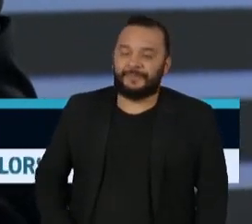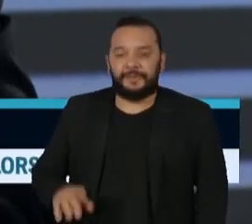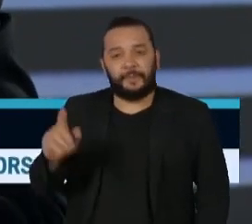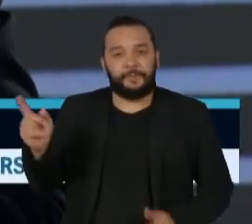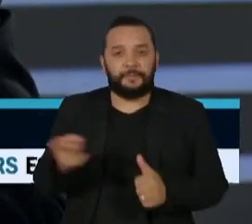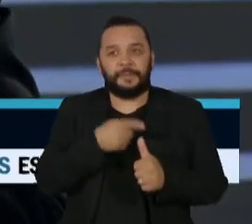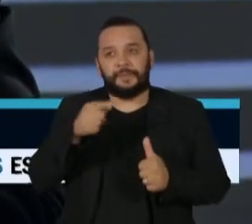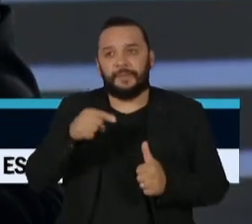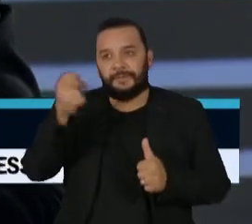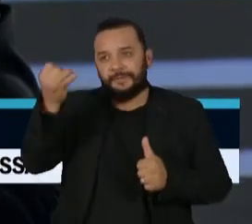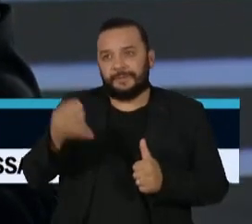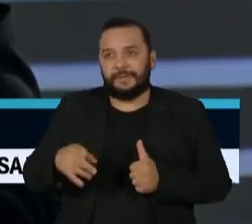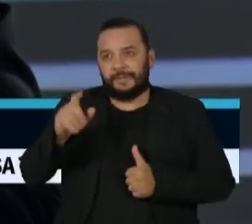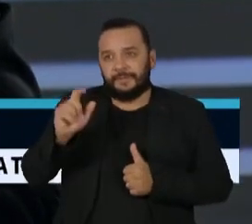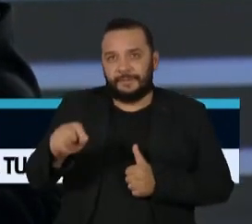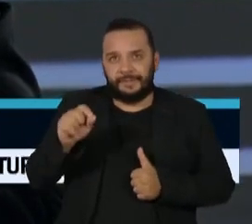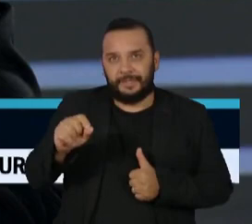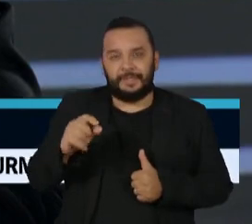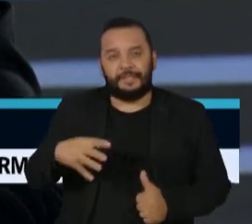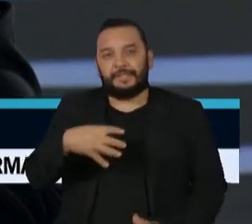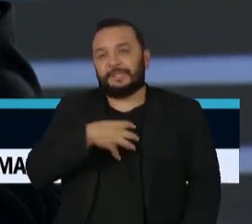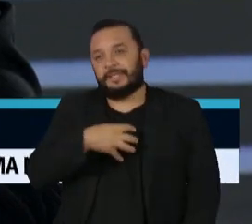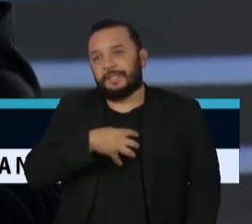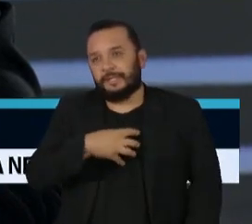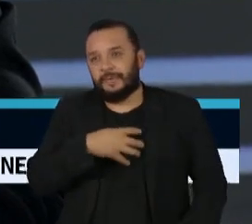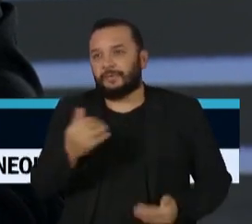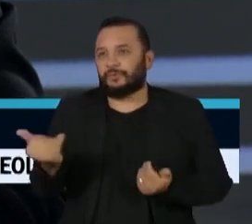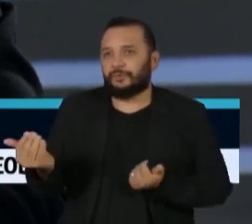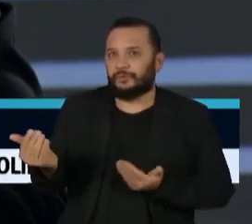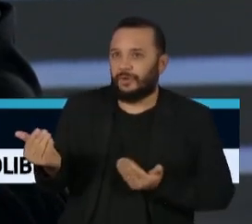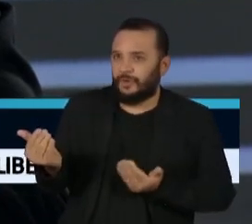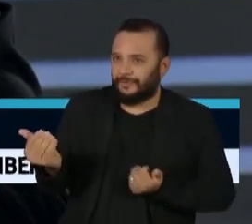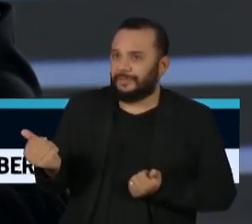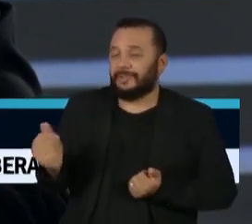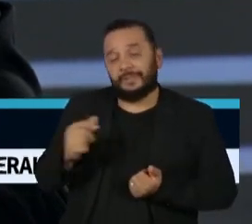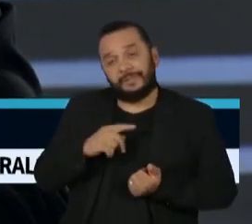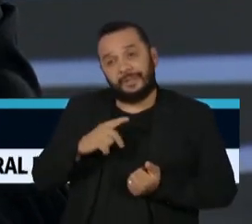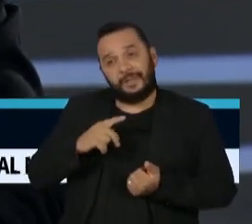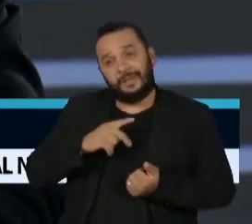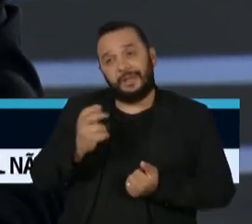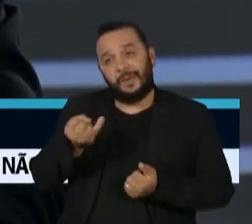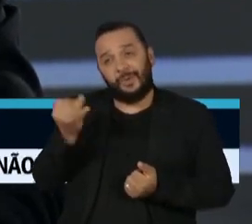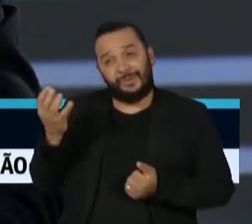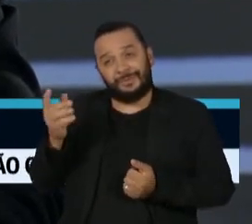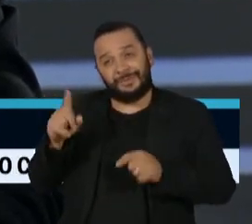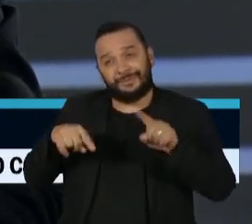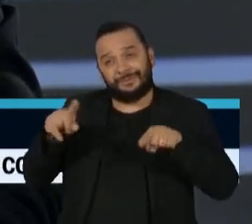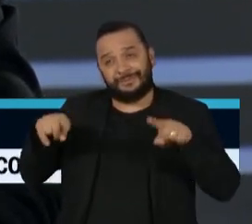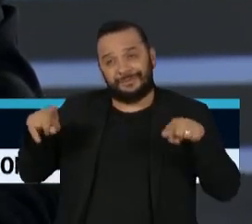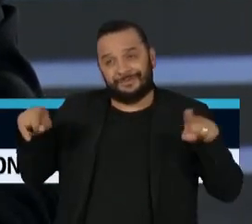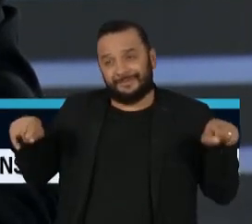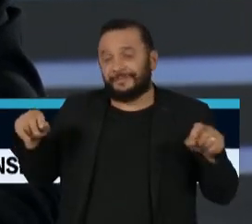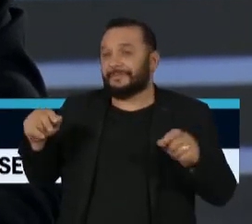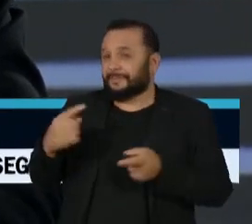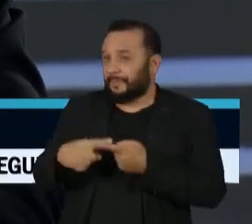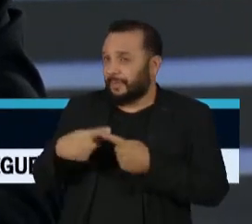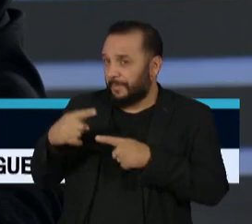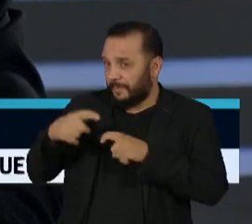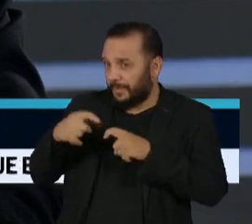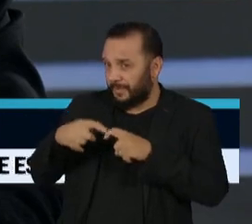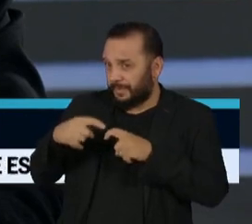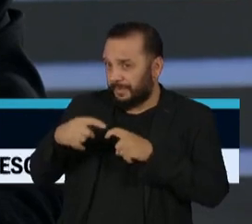acho que essa sensação de ser jovem tem algumas variáveis, né? Avanço da medicina,